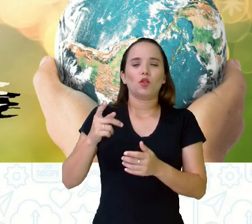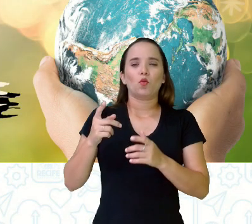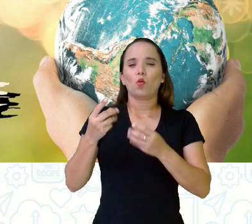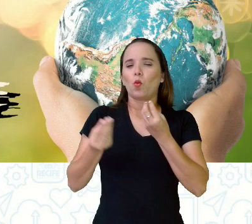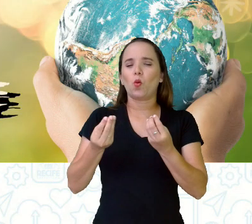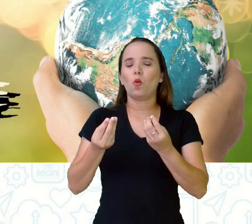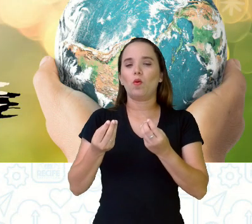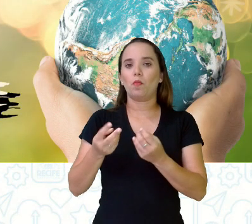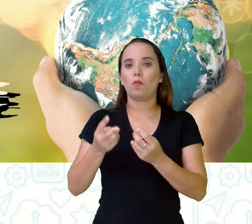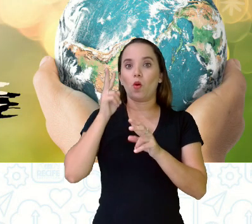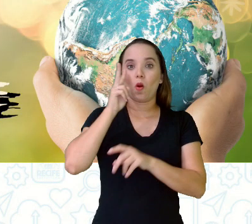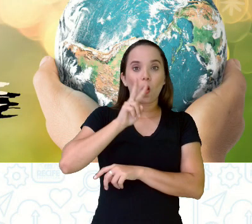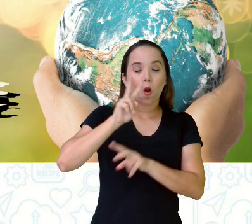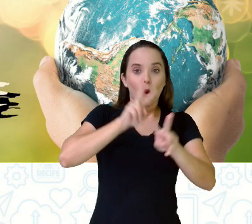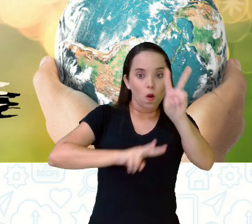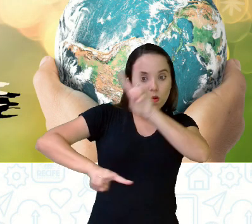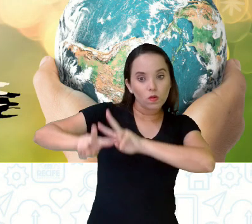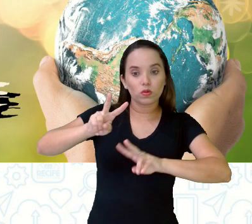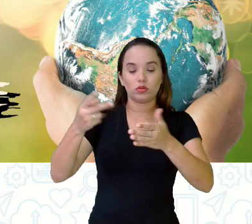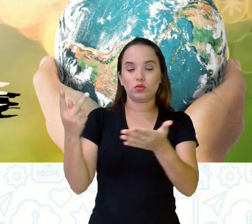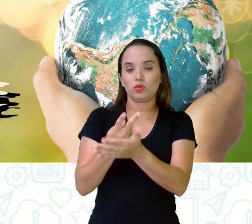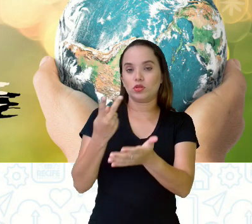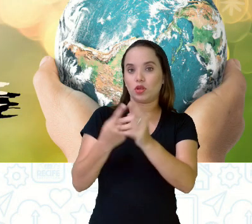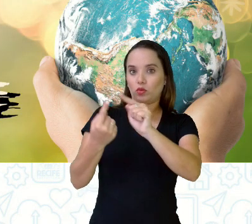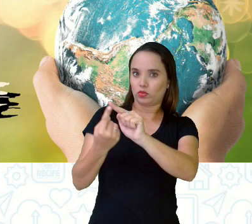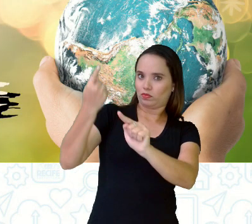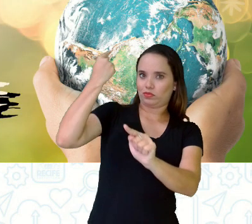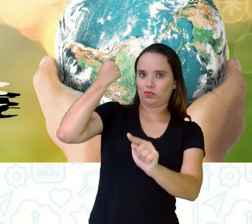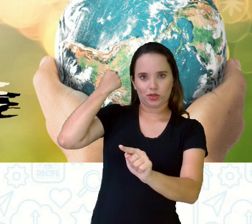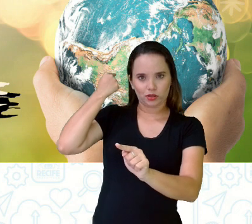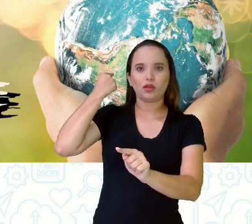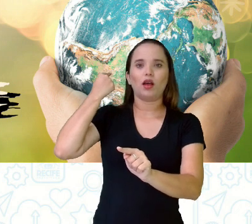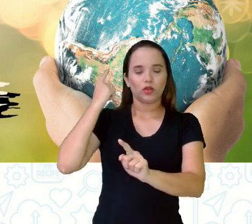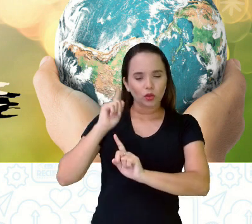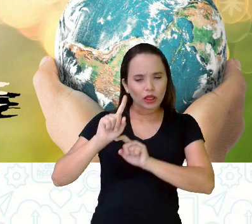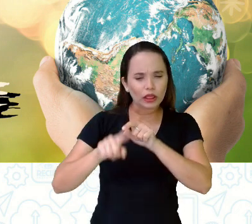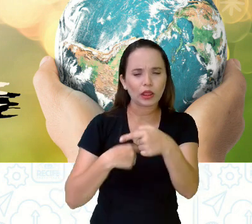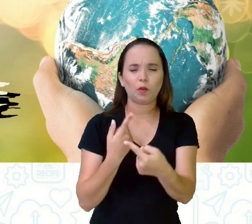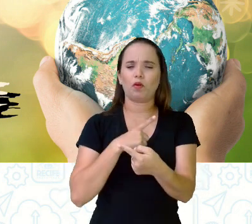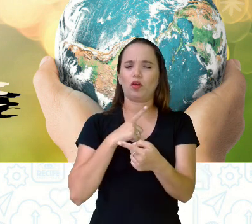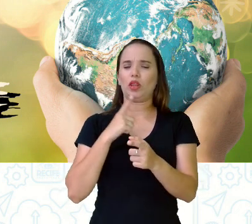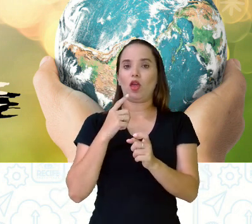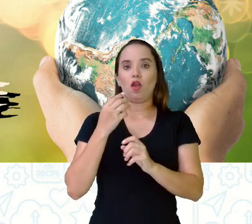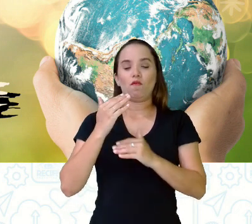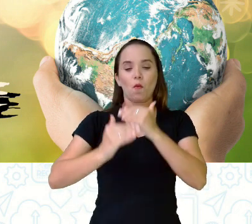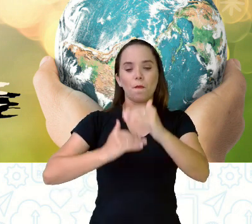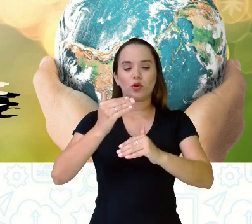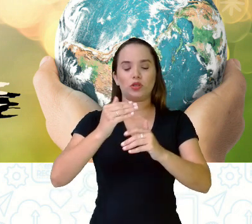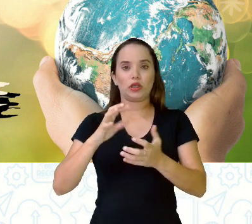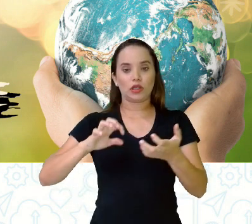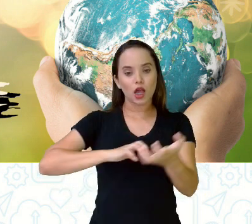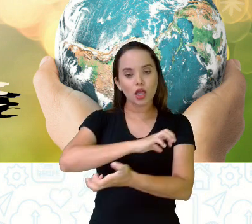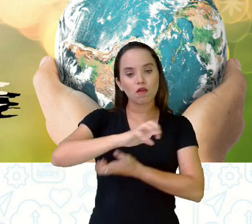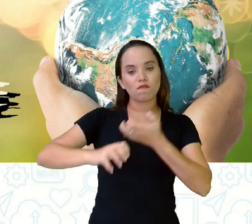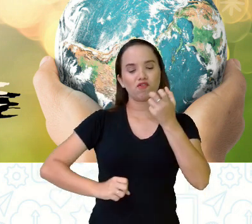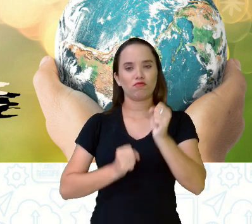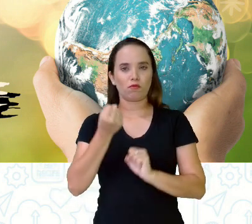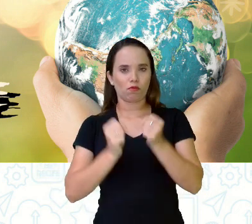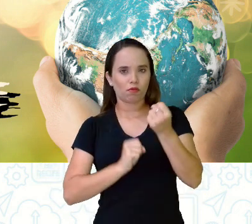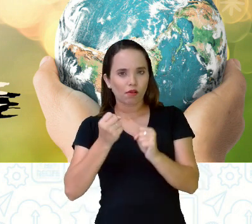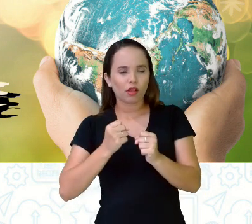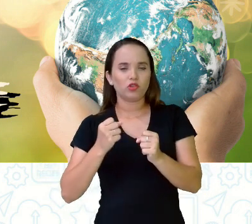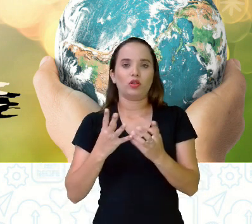passados, né? A gente sabe que, sobretudo aí, depois do processo da Revolução Industrial, a gente vem cada vez mais